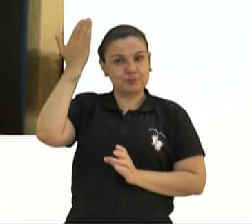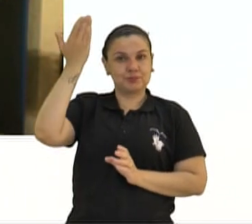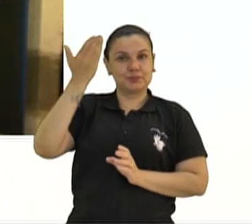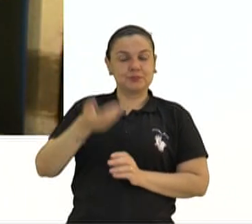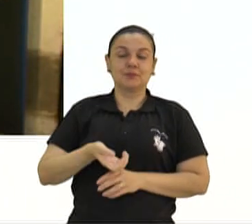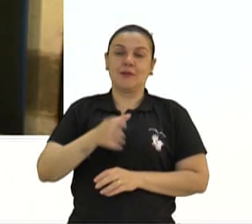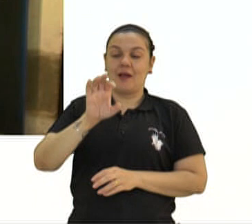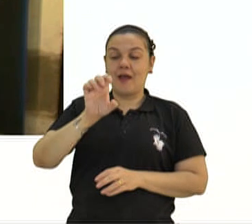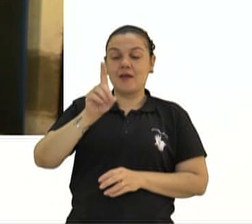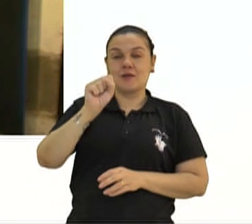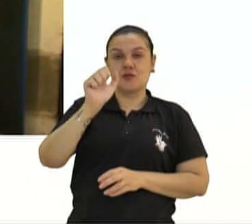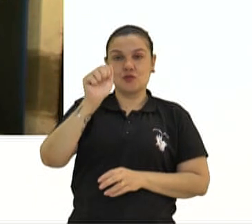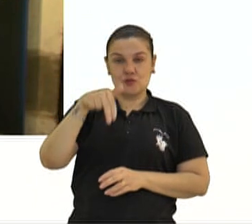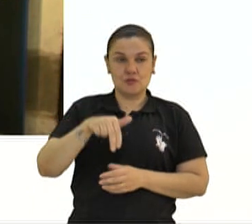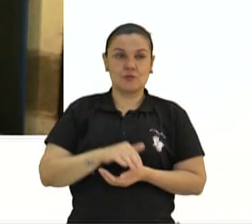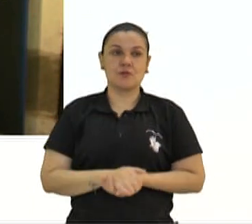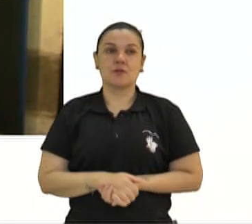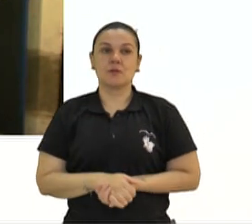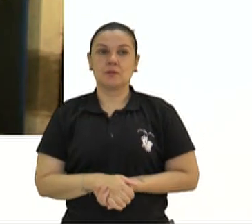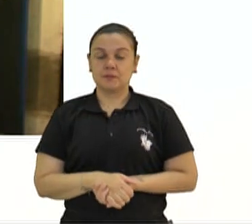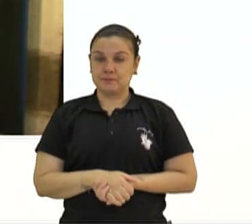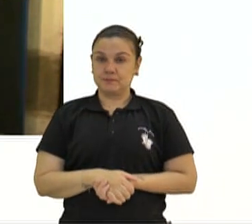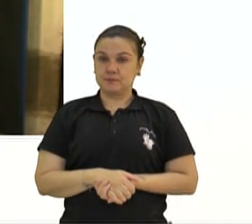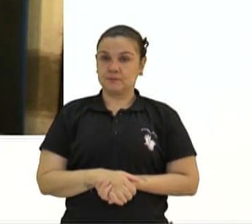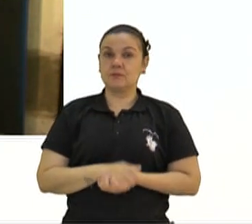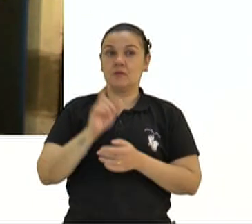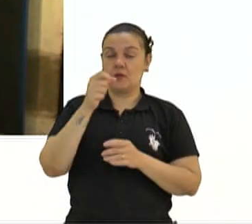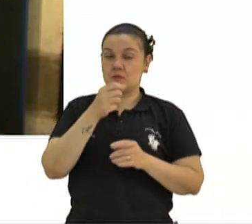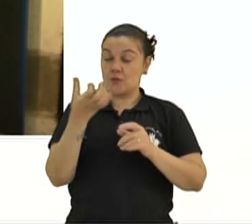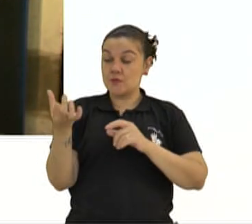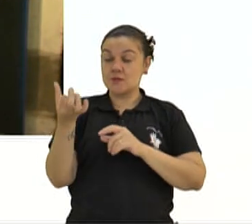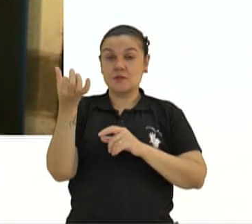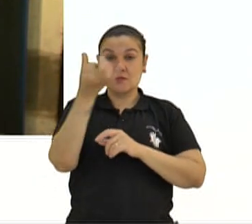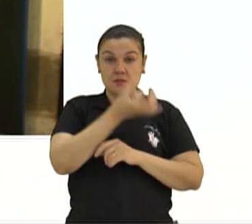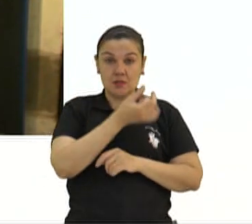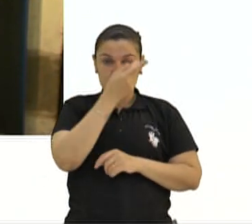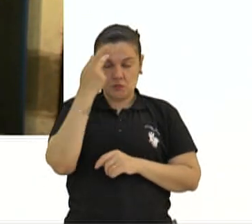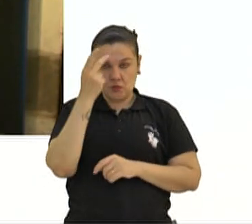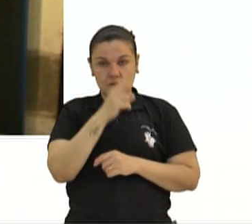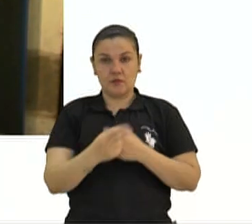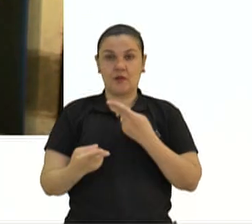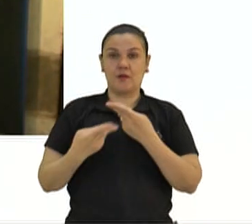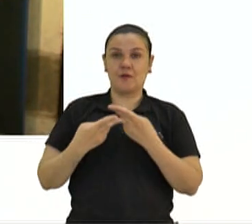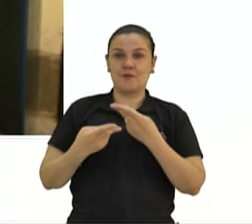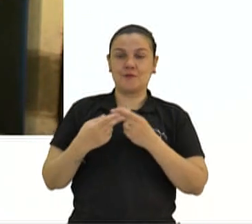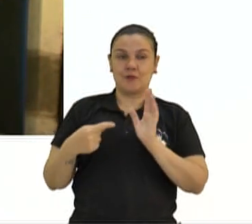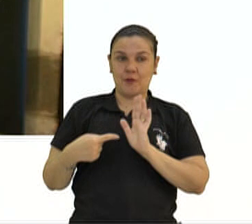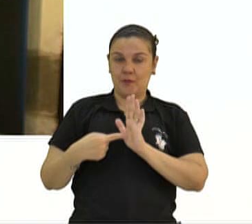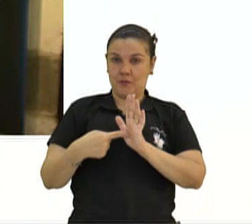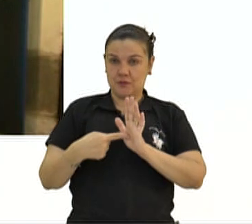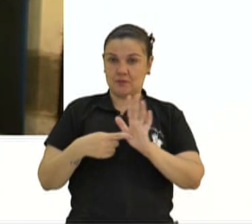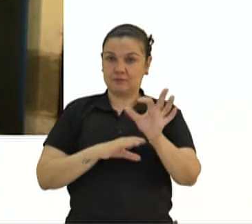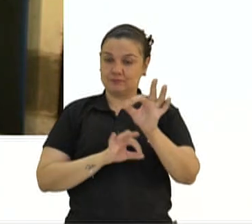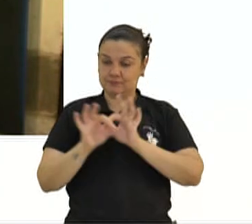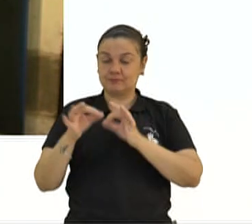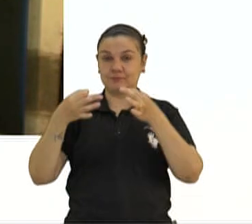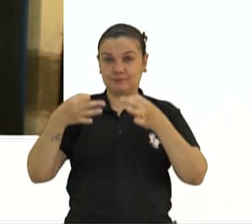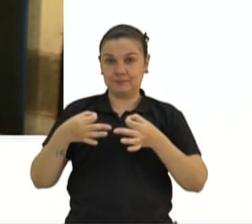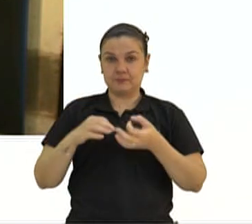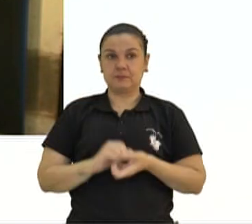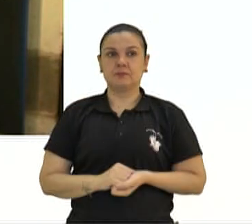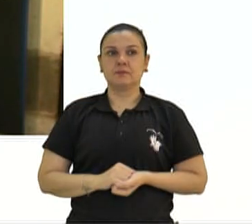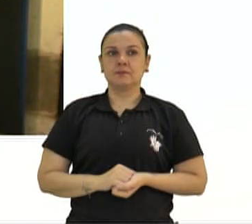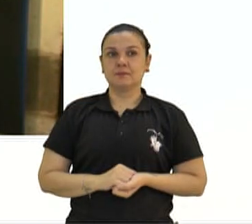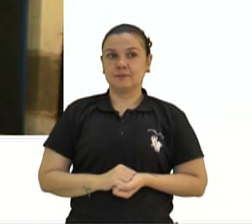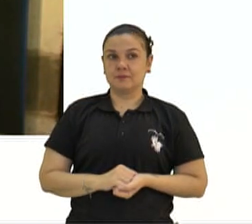bom. Uhum. E Nikola Tesla. Okay. São 6 pessoas que a gente vai utilizar, e essa evolução de 3 séculos. Perfeito.